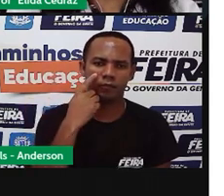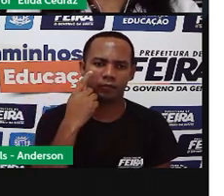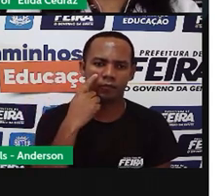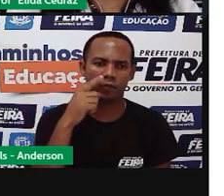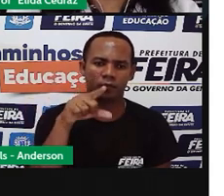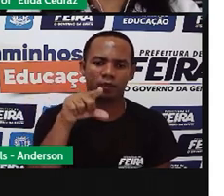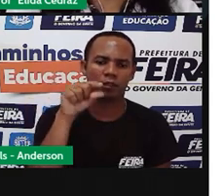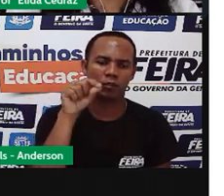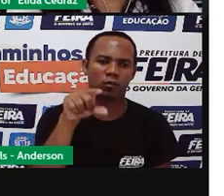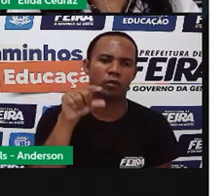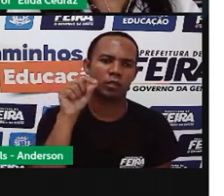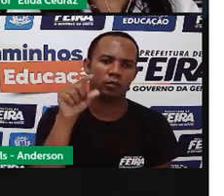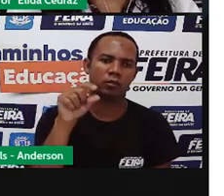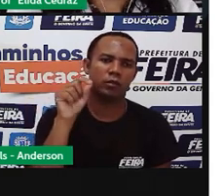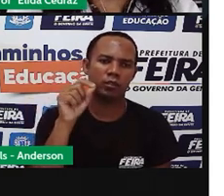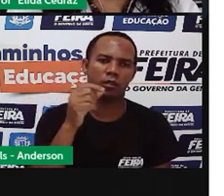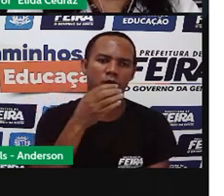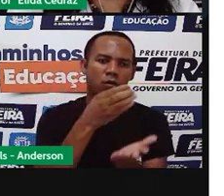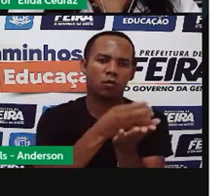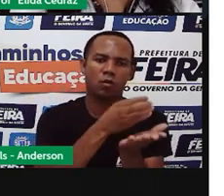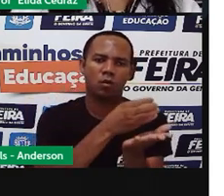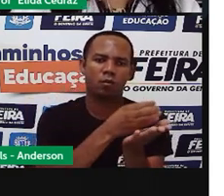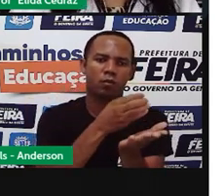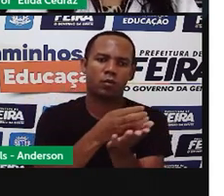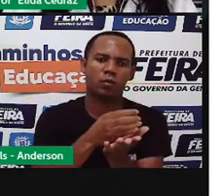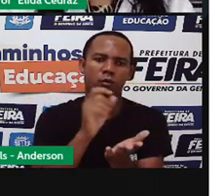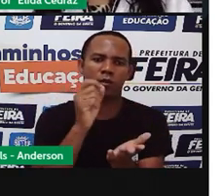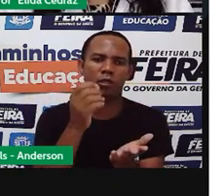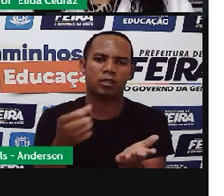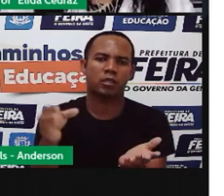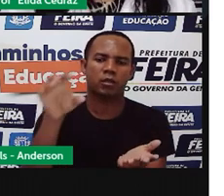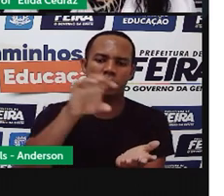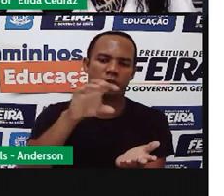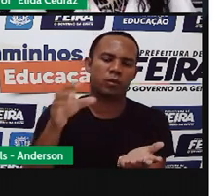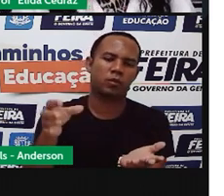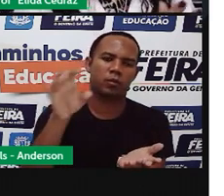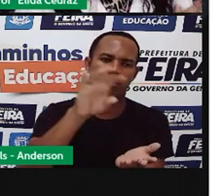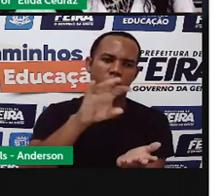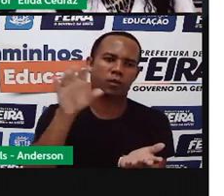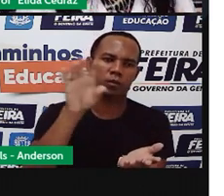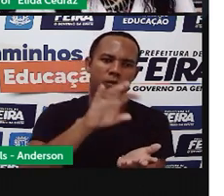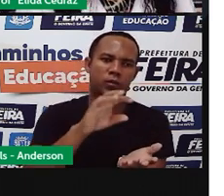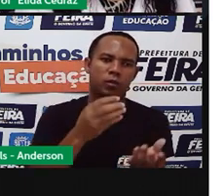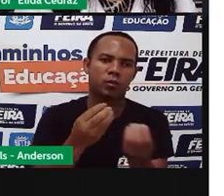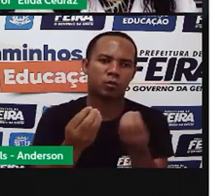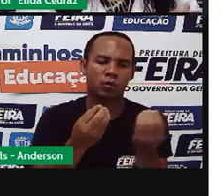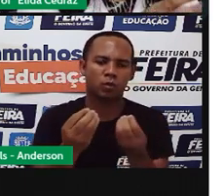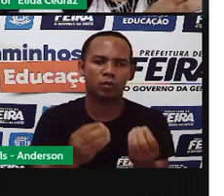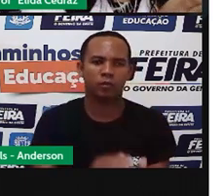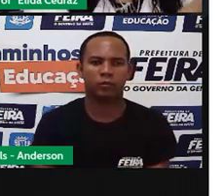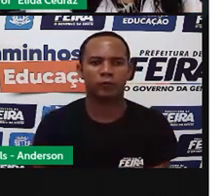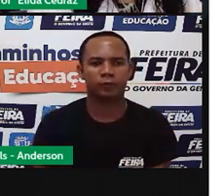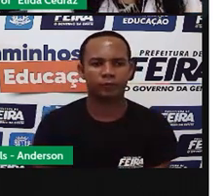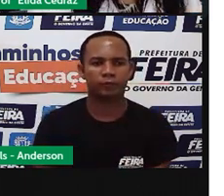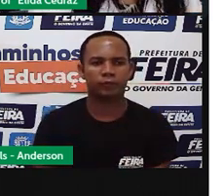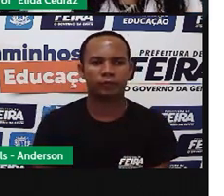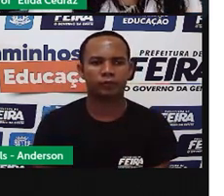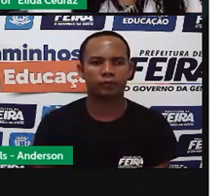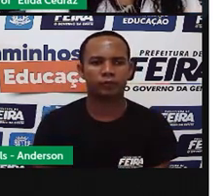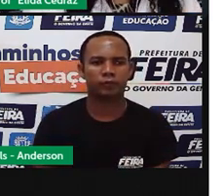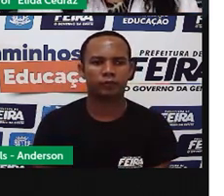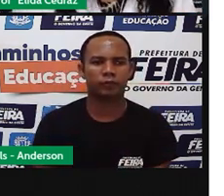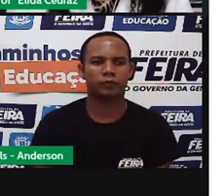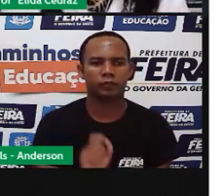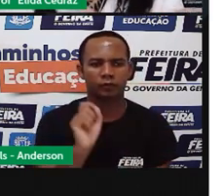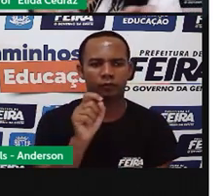a quantidade de copos necessários para encher. Na atividade anterior, a gente tirou da